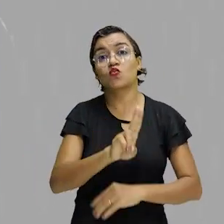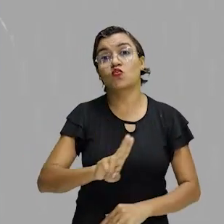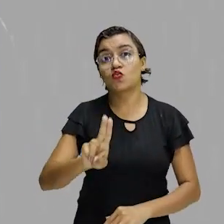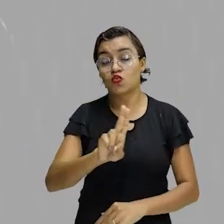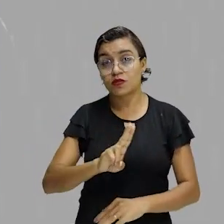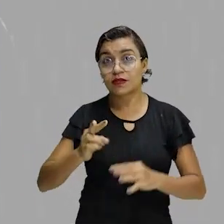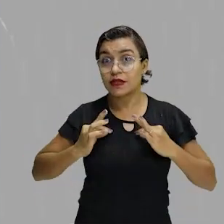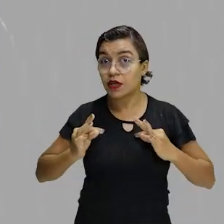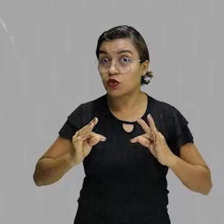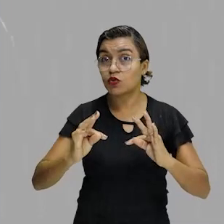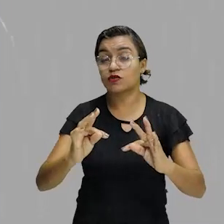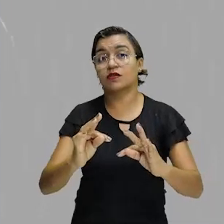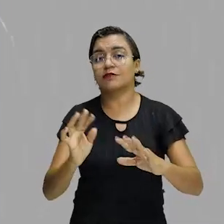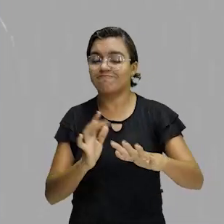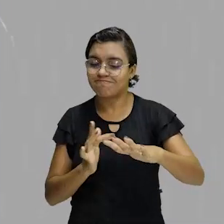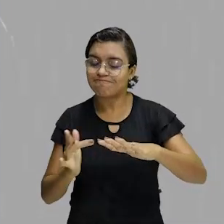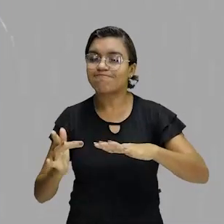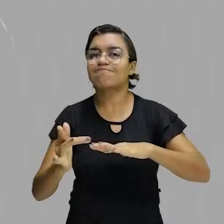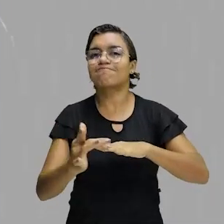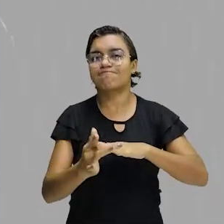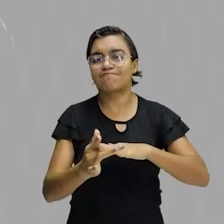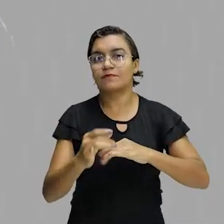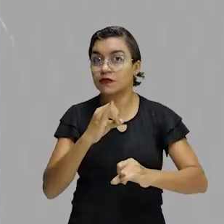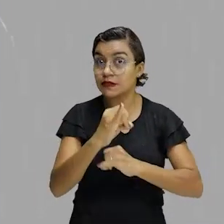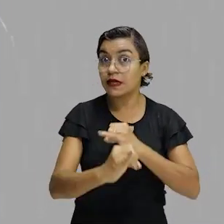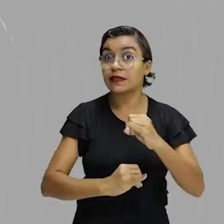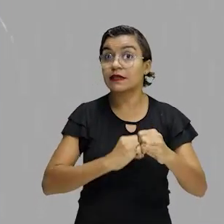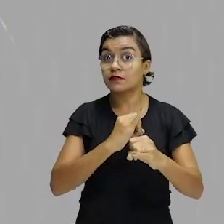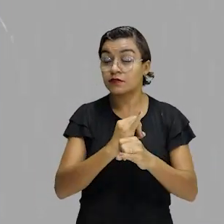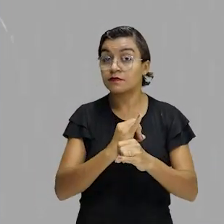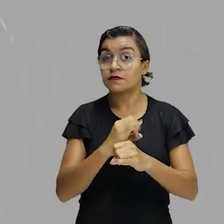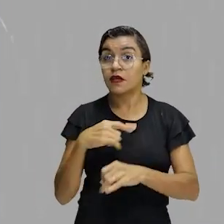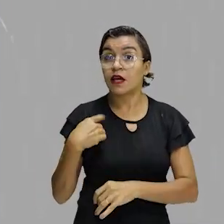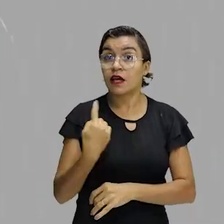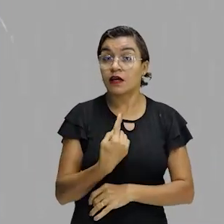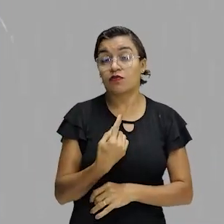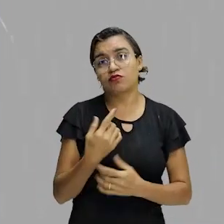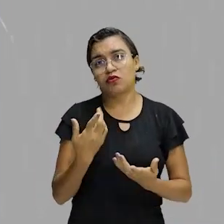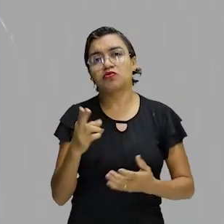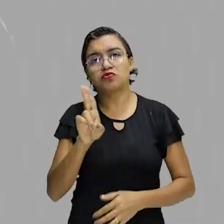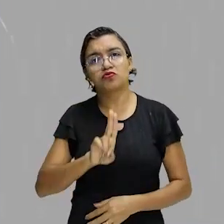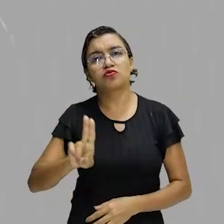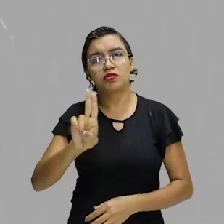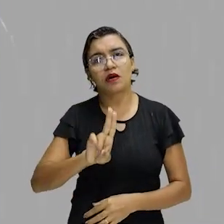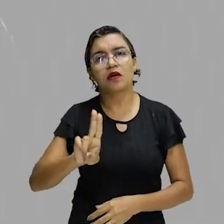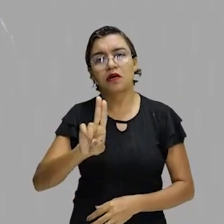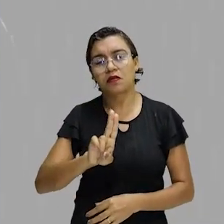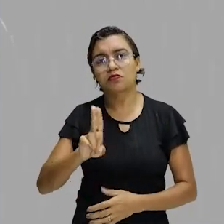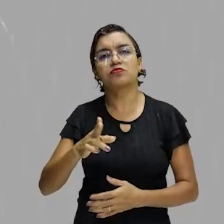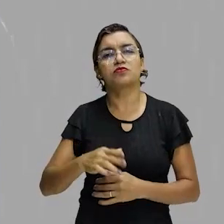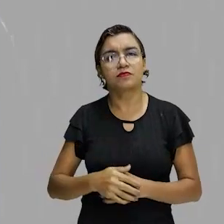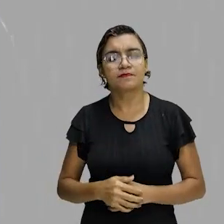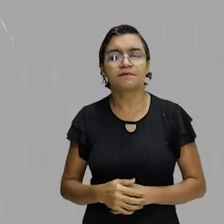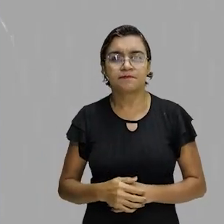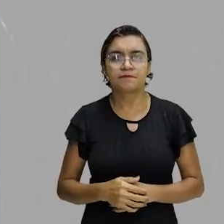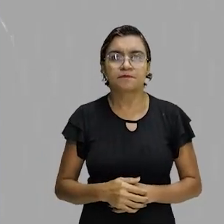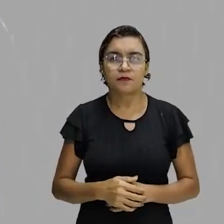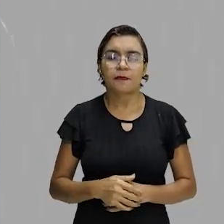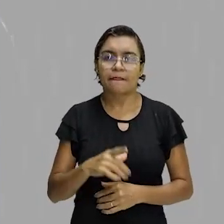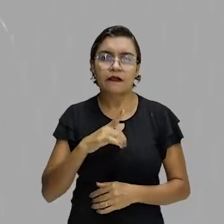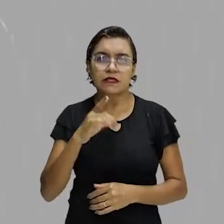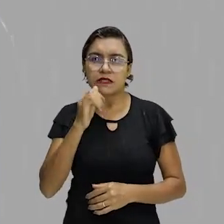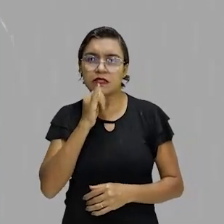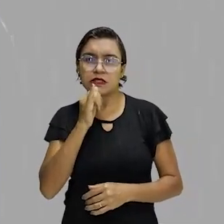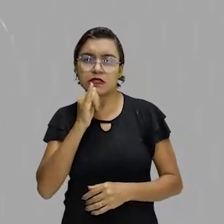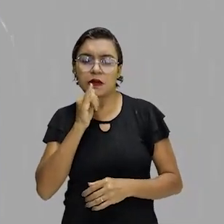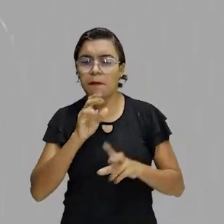interligada, onde as redes sociais, a internet, é o nosso grande mote ali de imersão